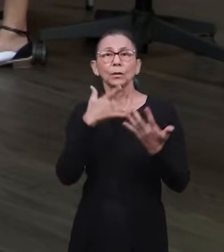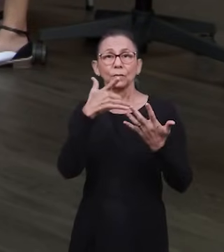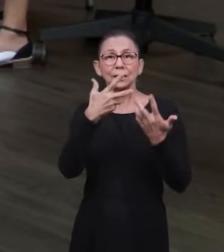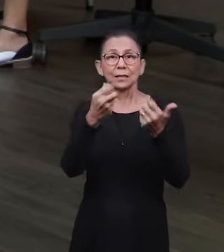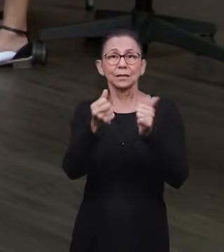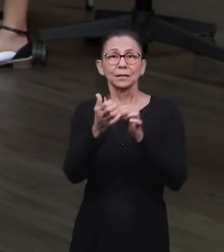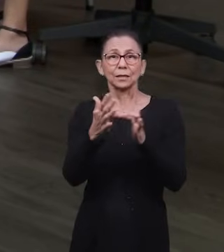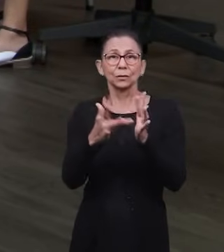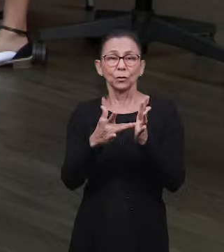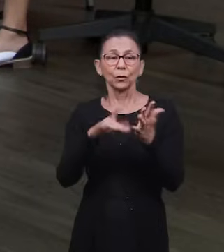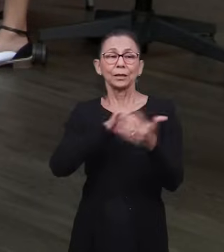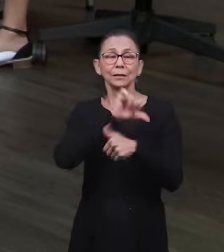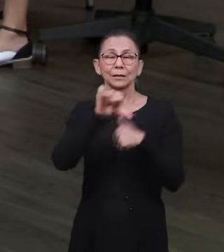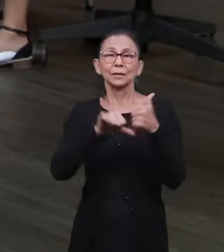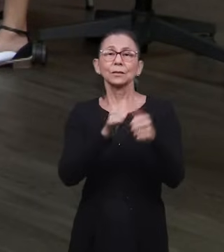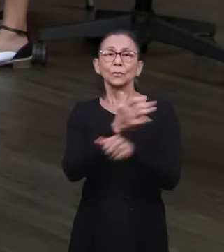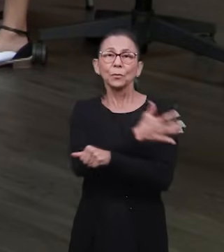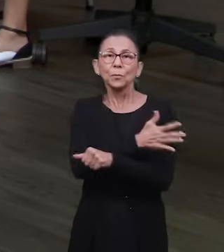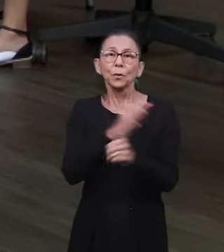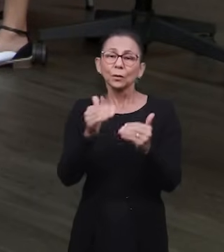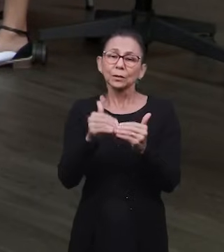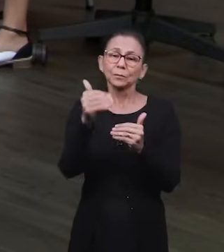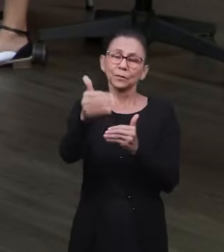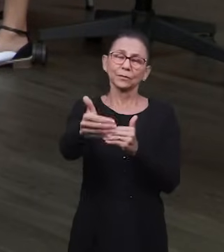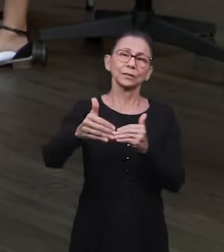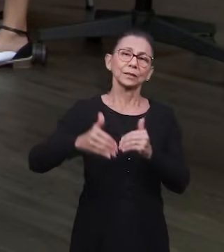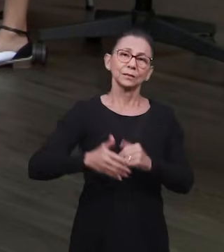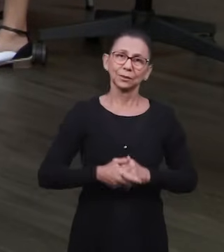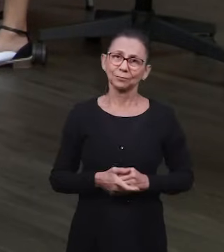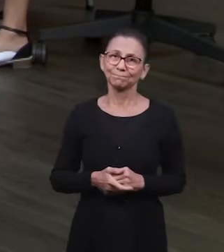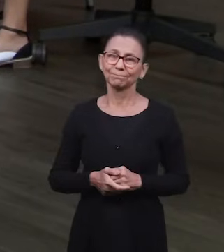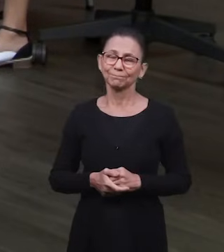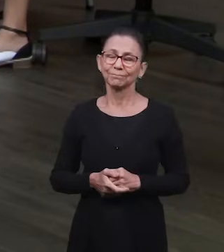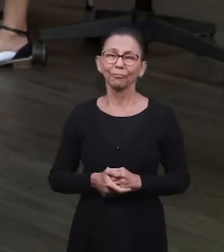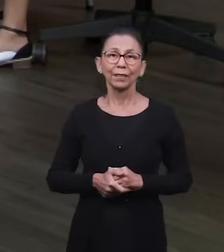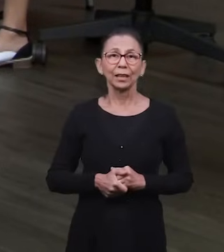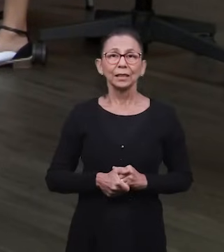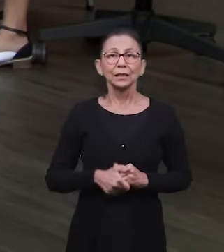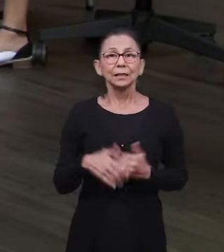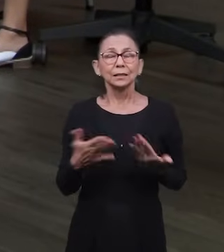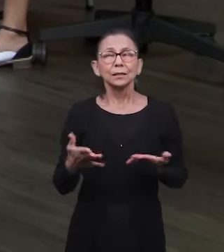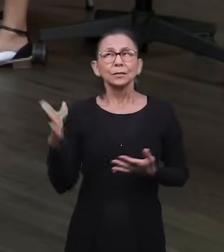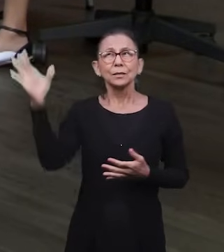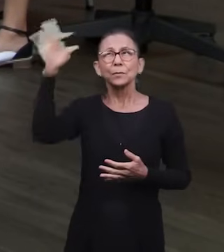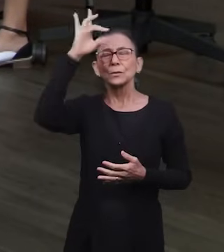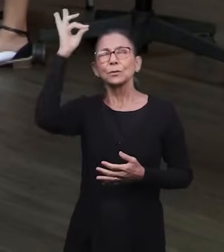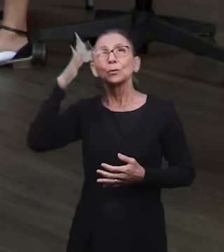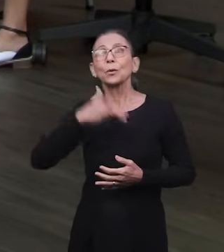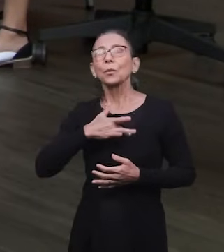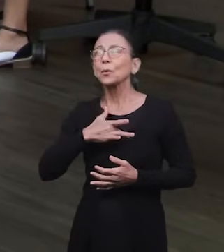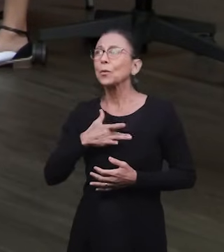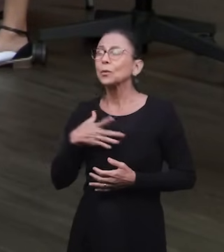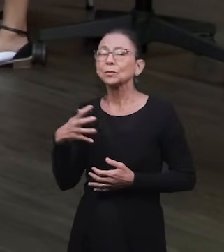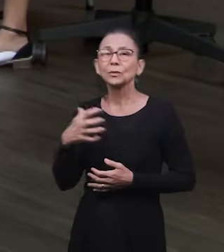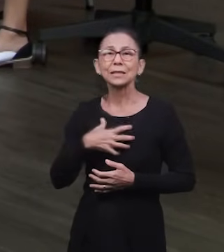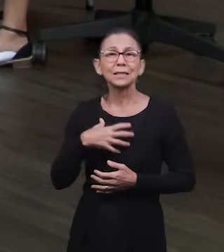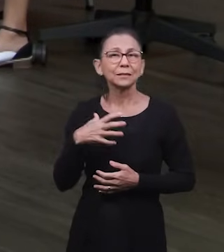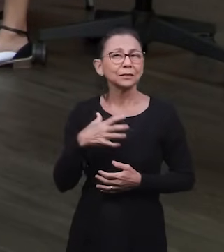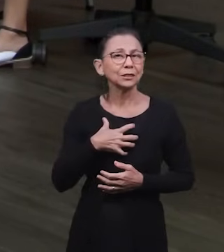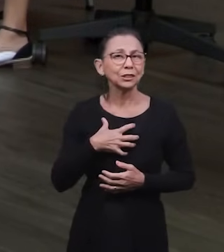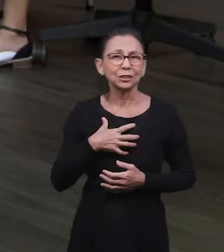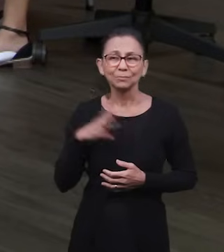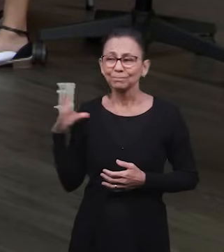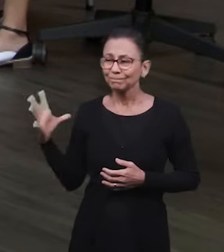nós paramos, é o momento do nosso chamado. No dia que nós tivemos consciência do chamado, da salvação, o Espírito Santo tocou em nós sentimos